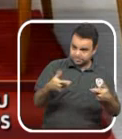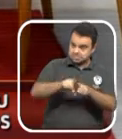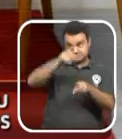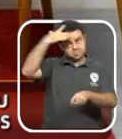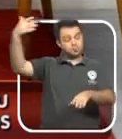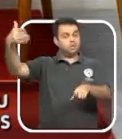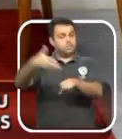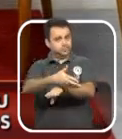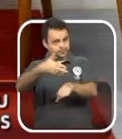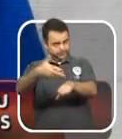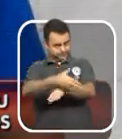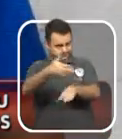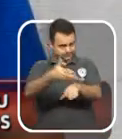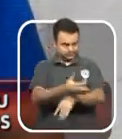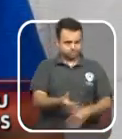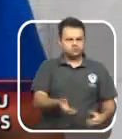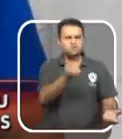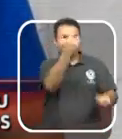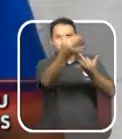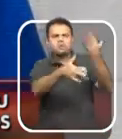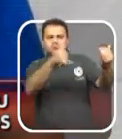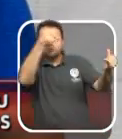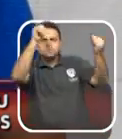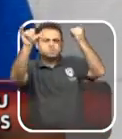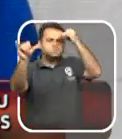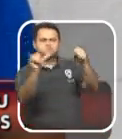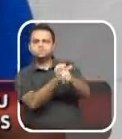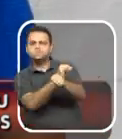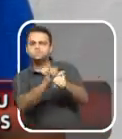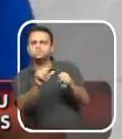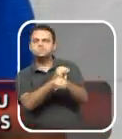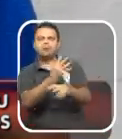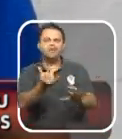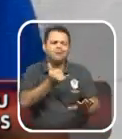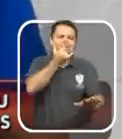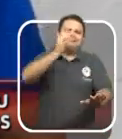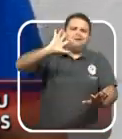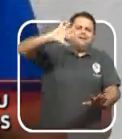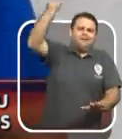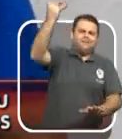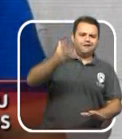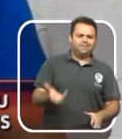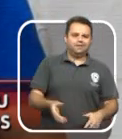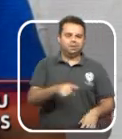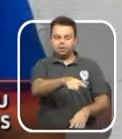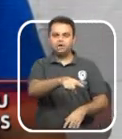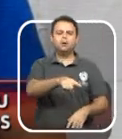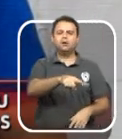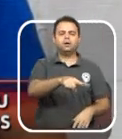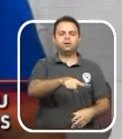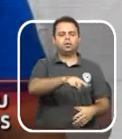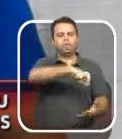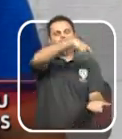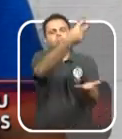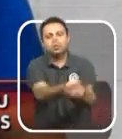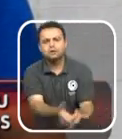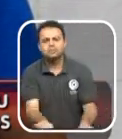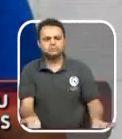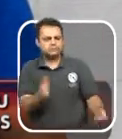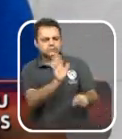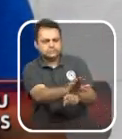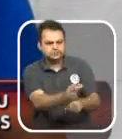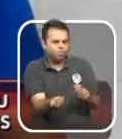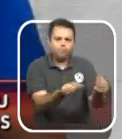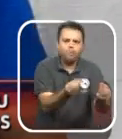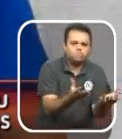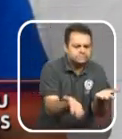eu tenho administração de empresas e técnico em segurança do trabalho, sou formado. Até hoje eu ministro treinamentos na área de segurança do